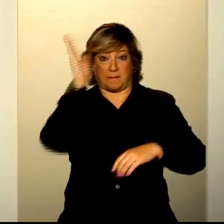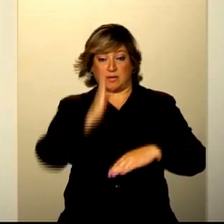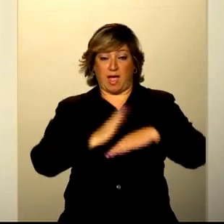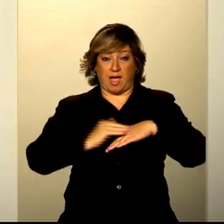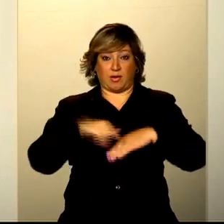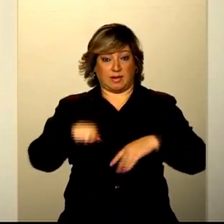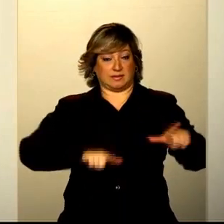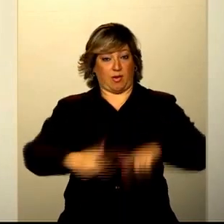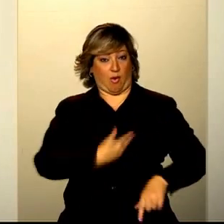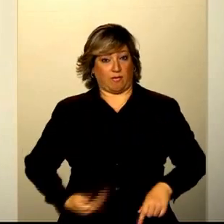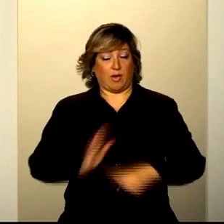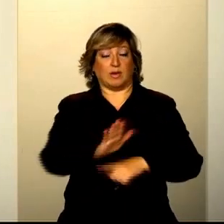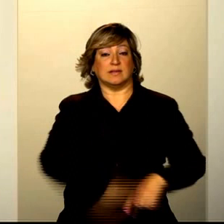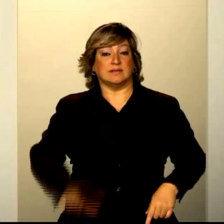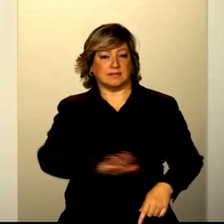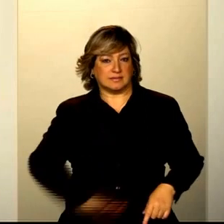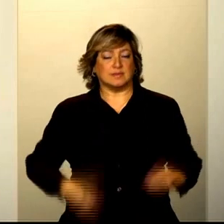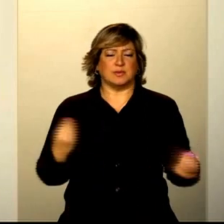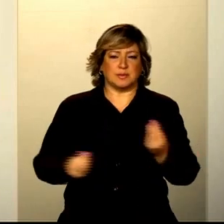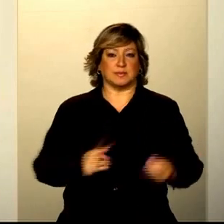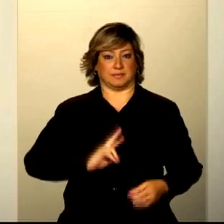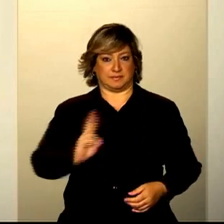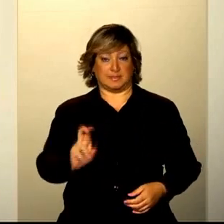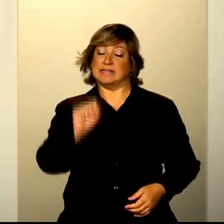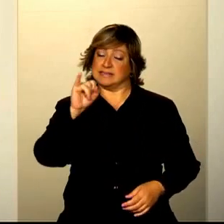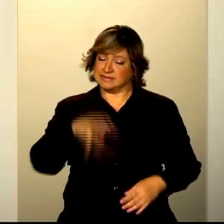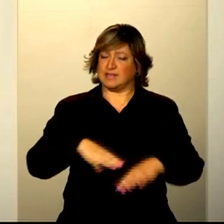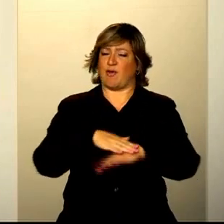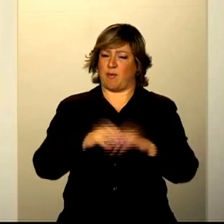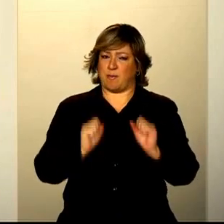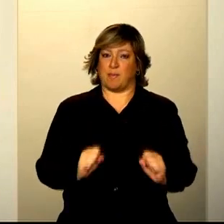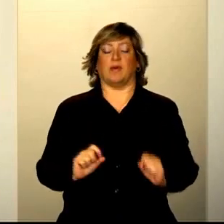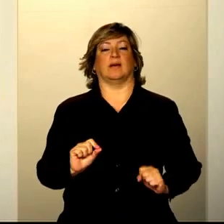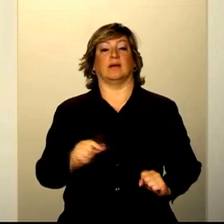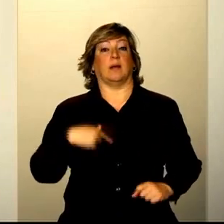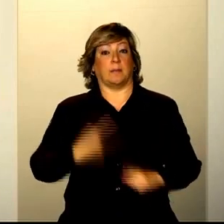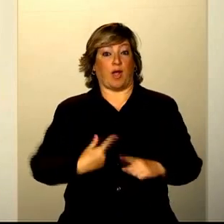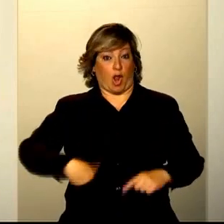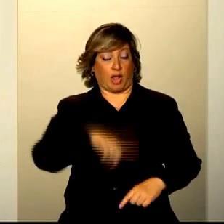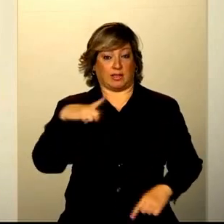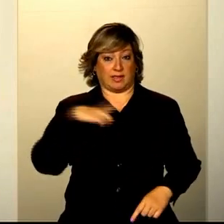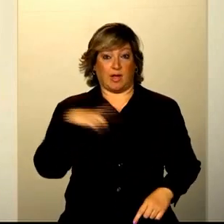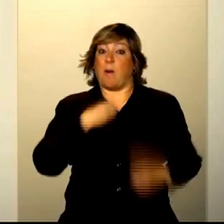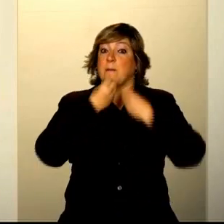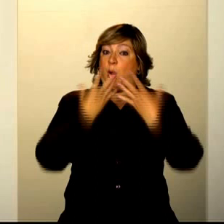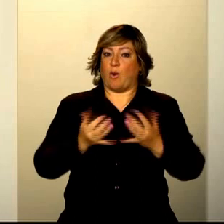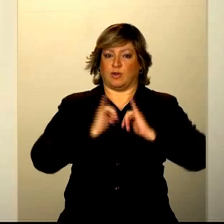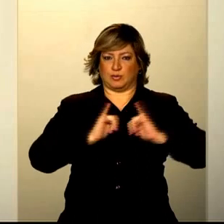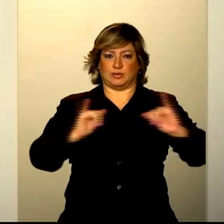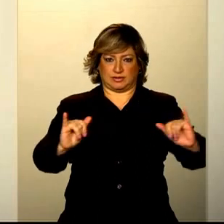carinhoso uma ação do governo voltada para as crianças vamos conversar sim que nós temos Ótimas